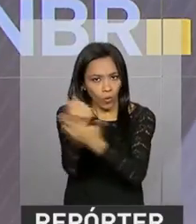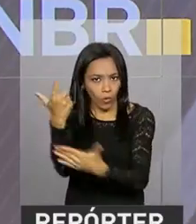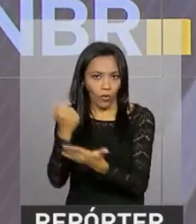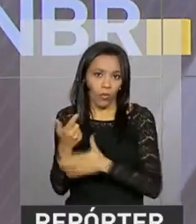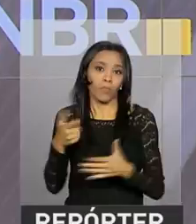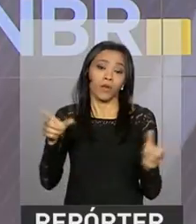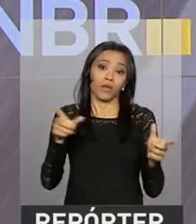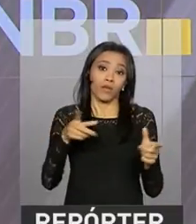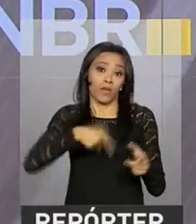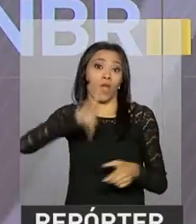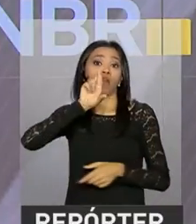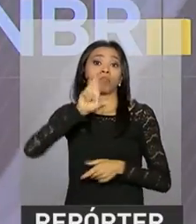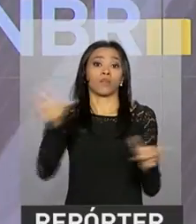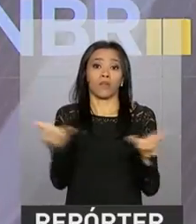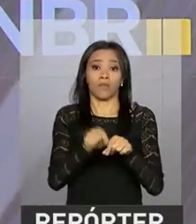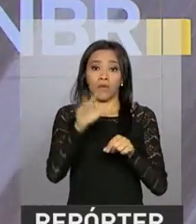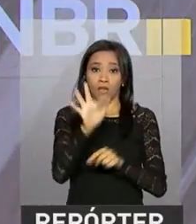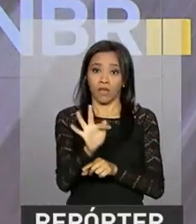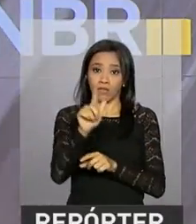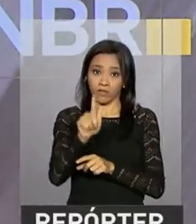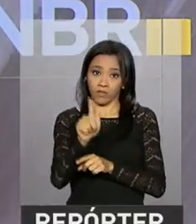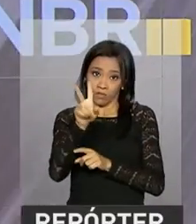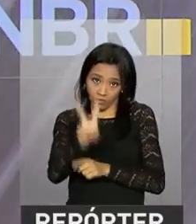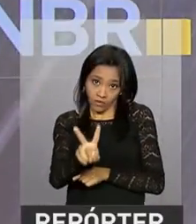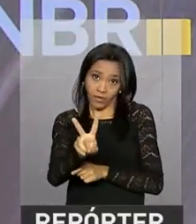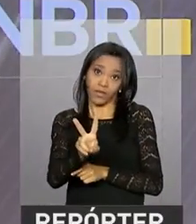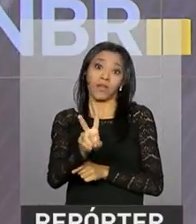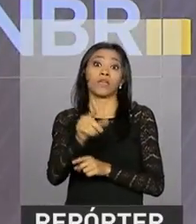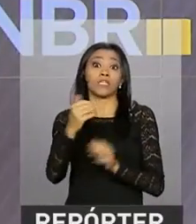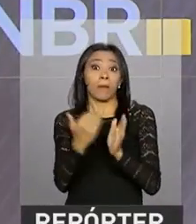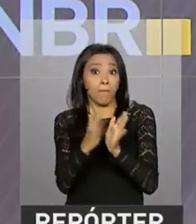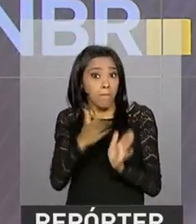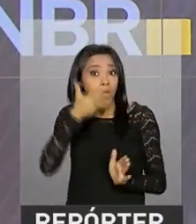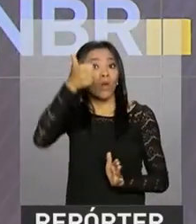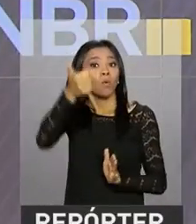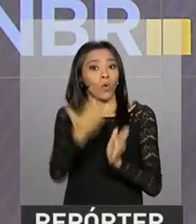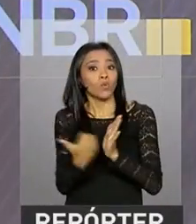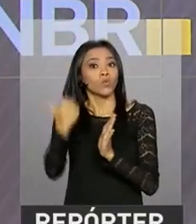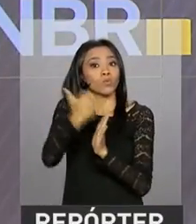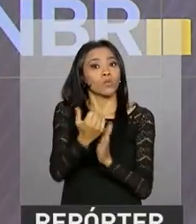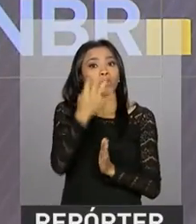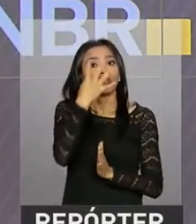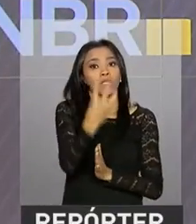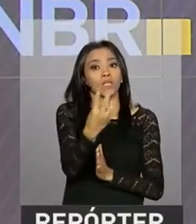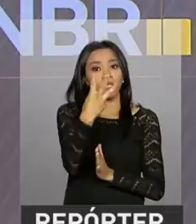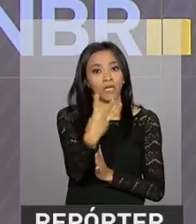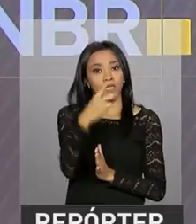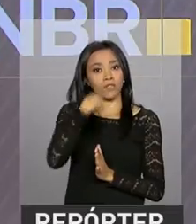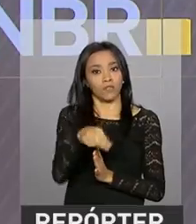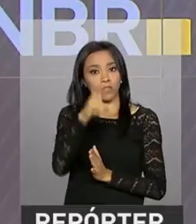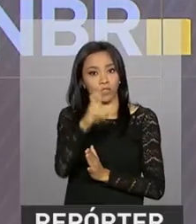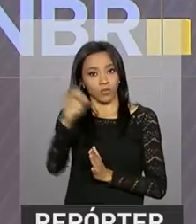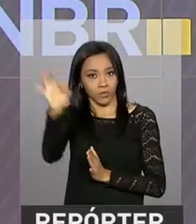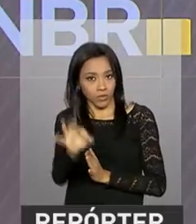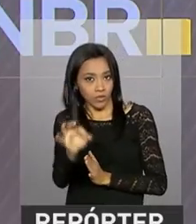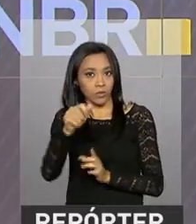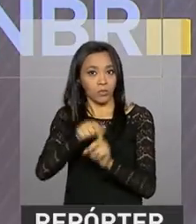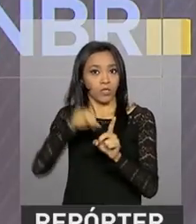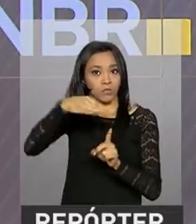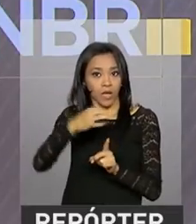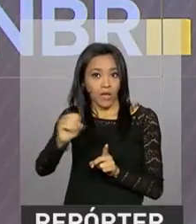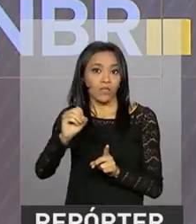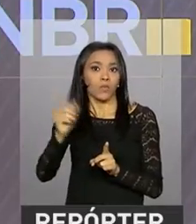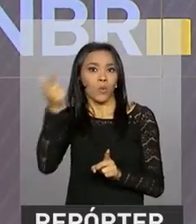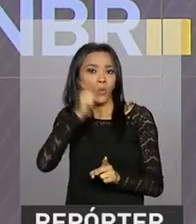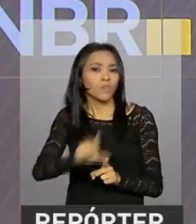e subiu 3,5 pontos em março o indicador atingiu 85,3 pontos em